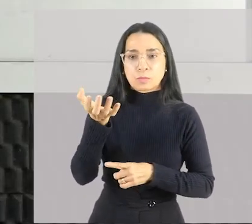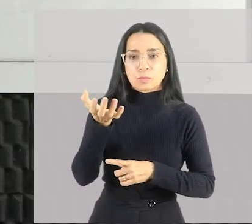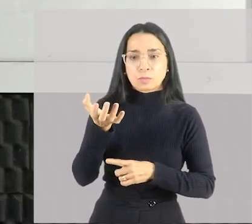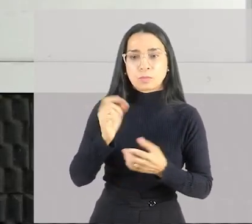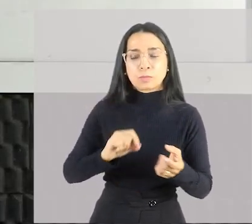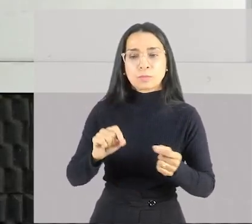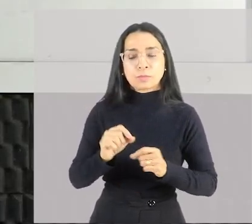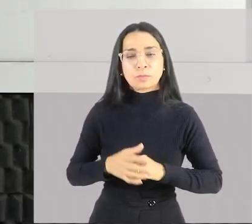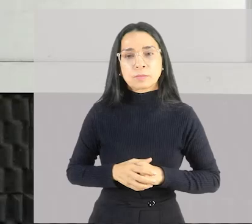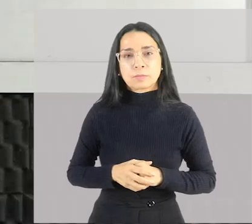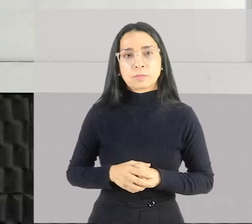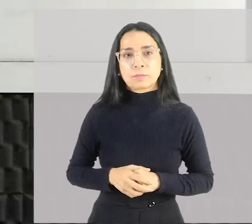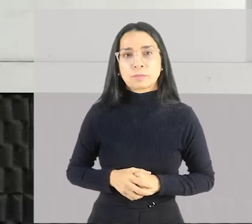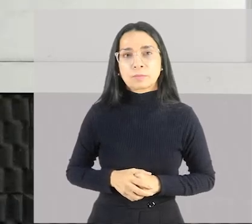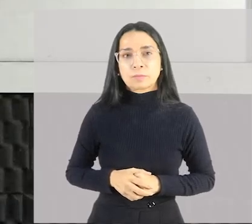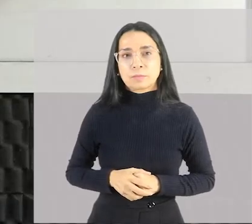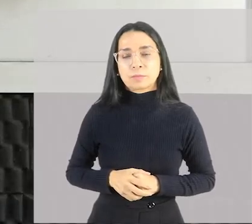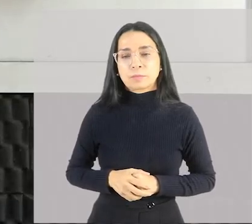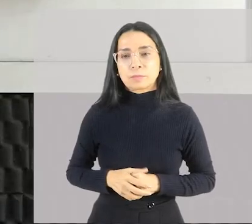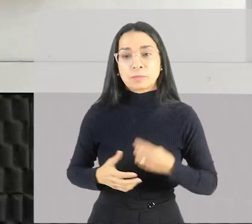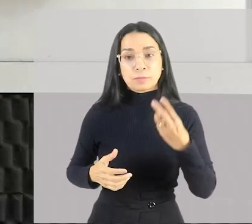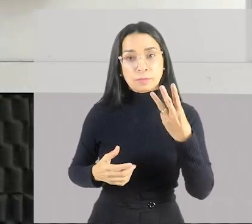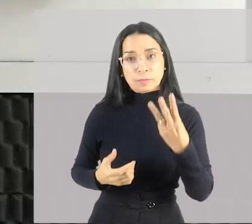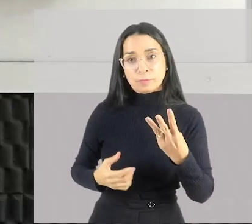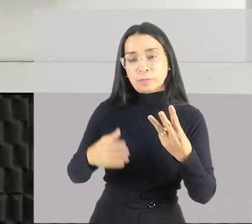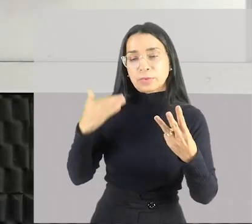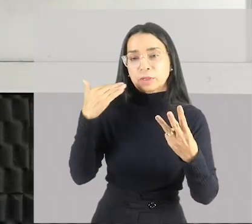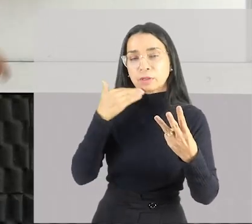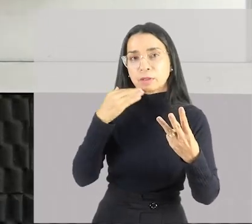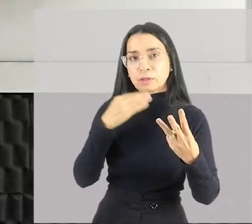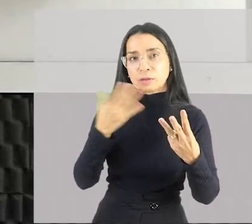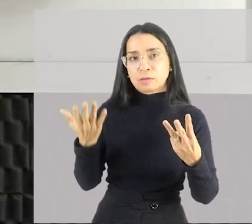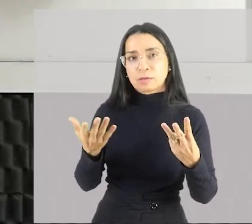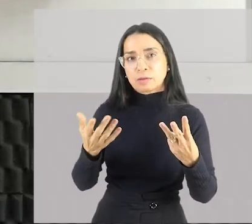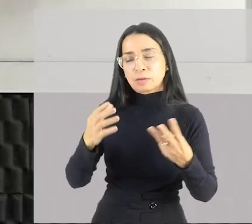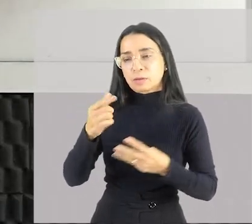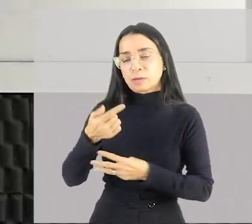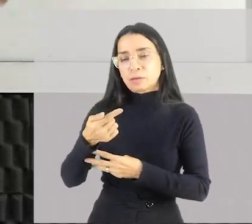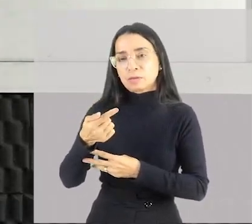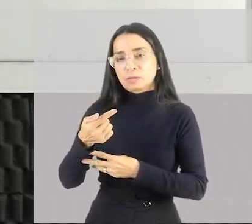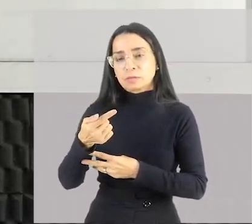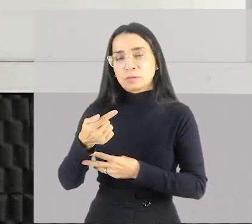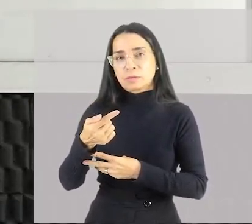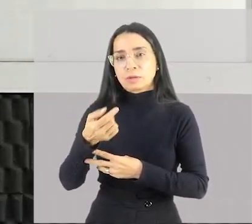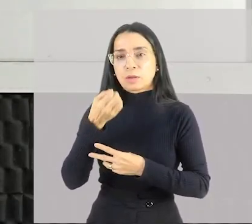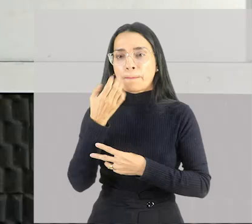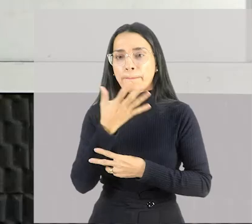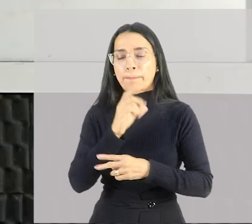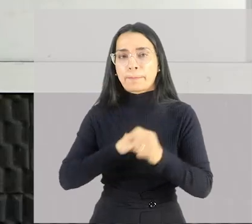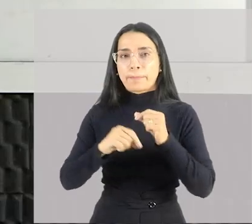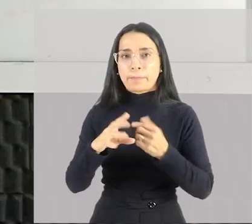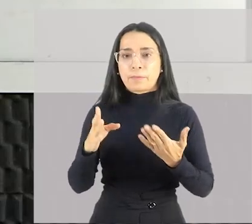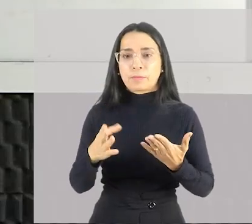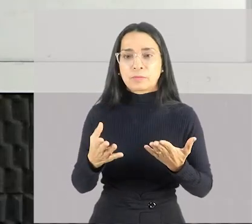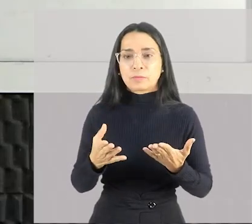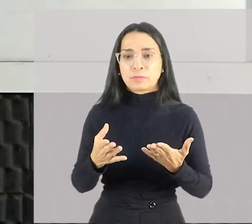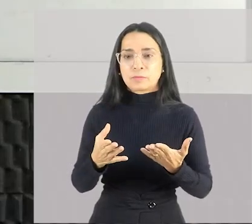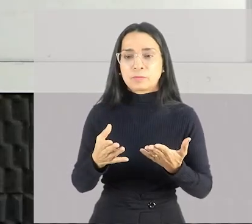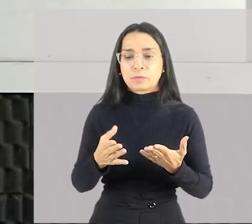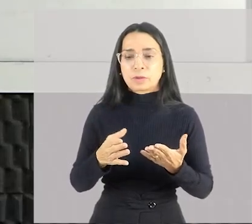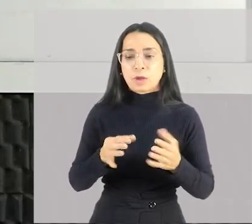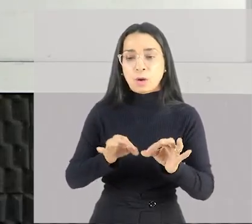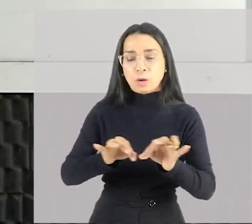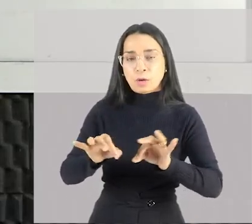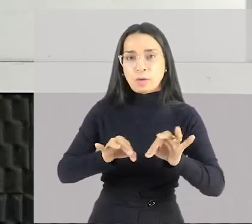aconteça que tenha três defeituosos né E aqui os sete bons vão se distribuir duas